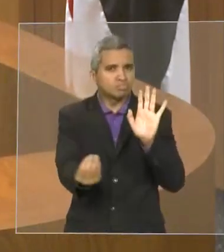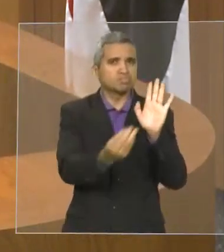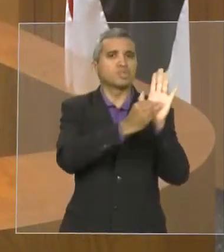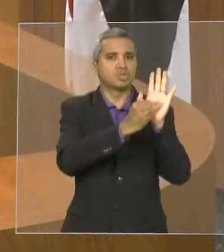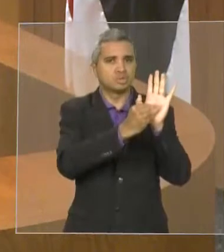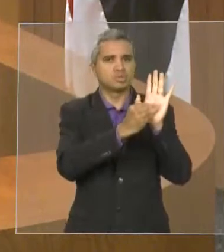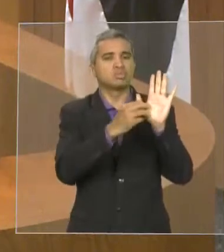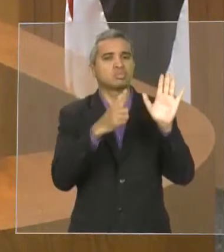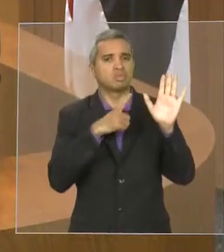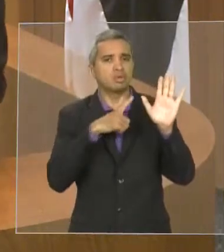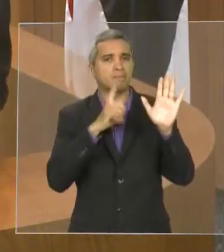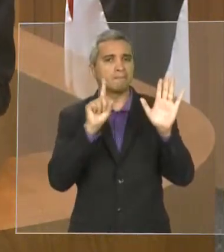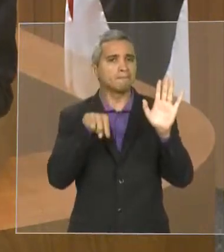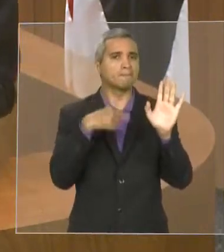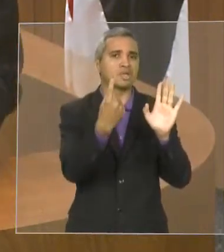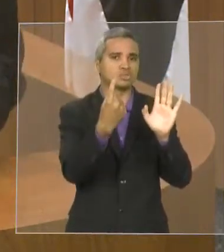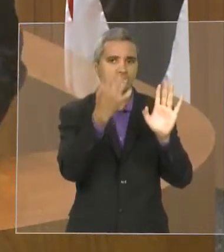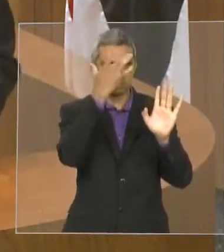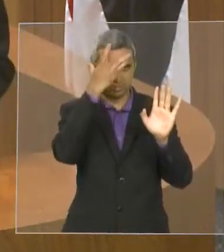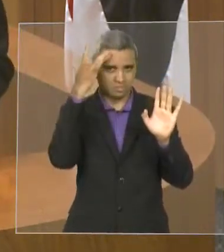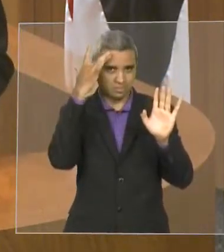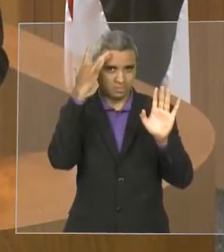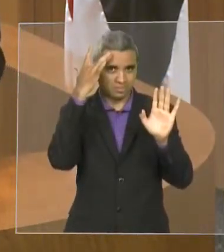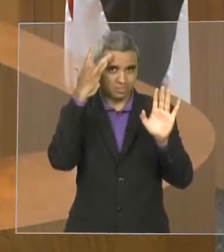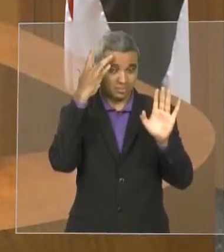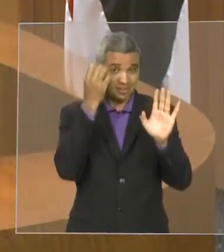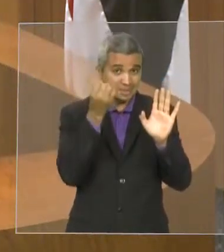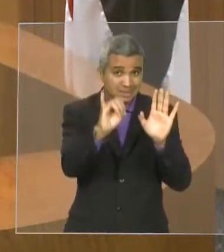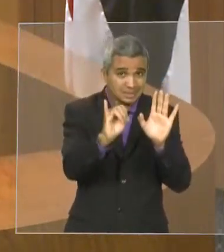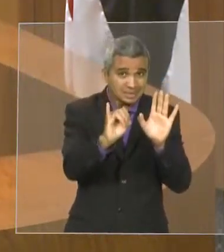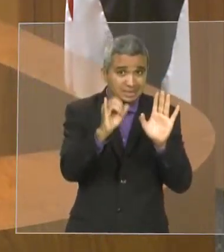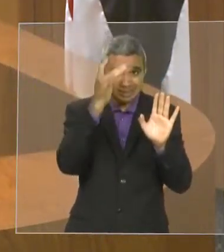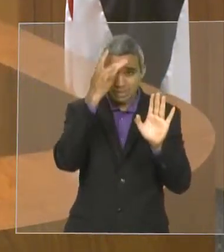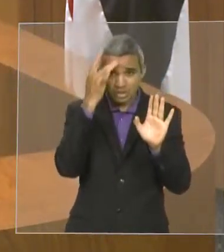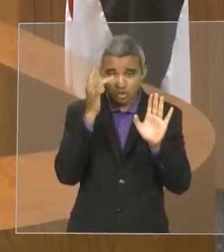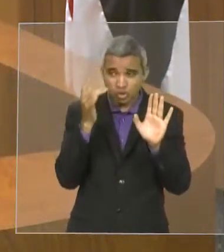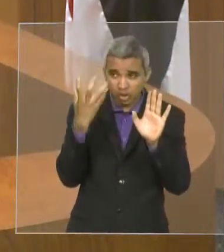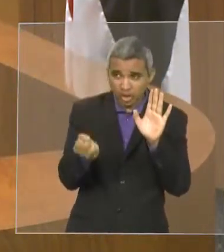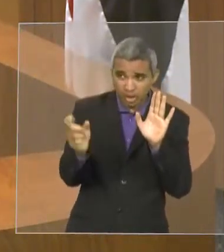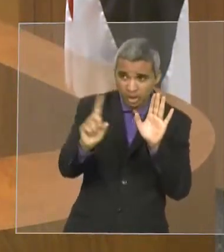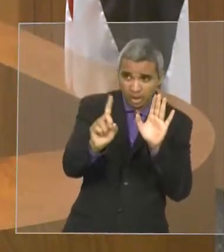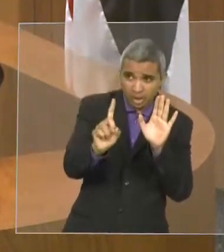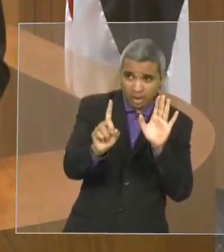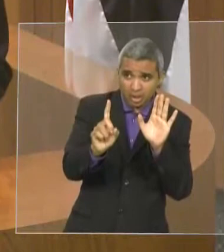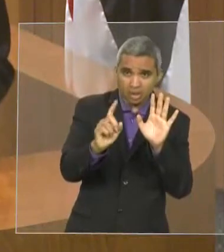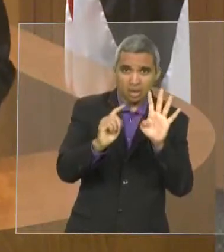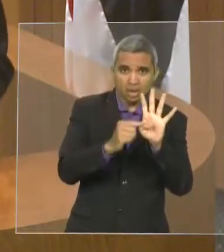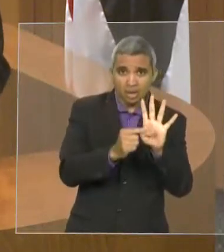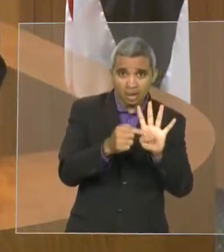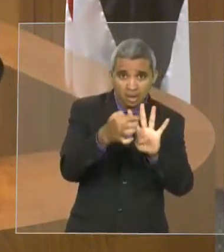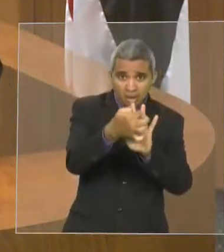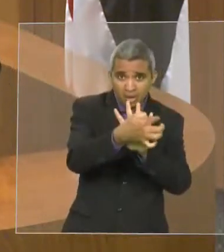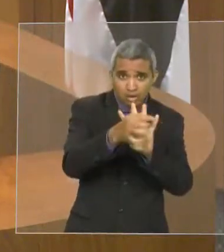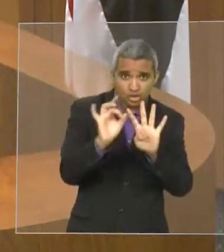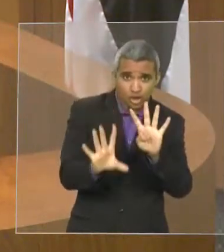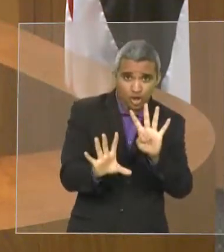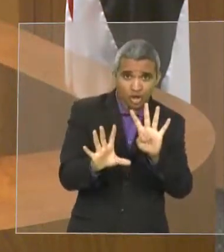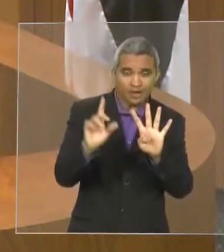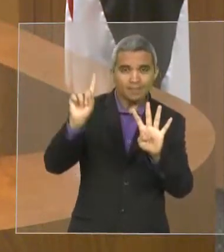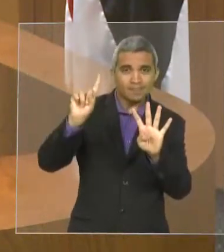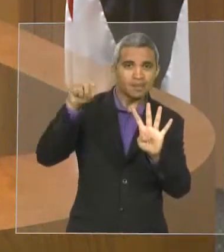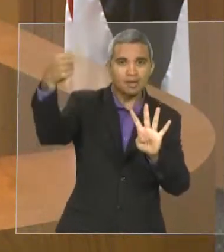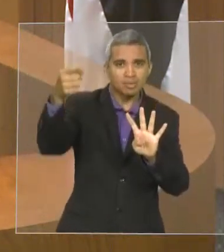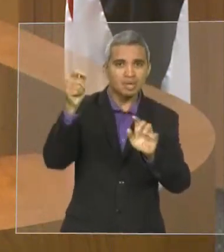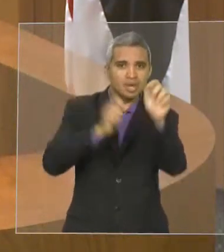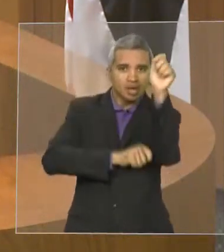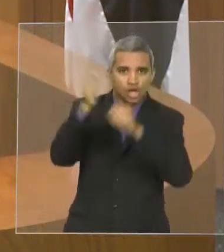do Maranhão. Caso contrário, que não reclame depois, deputada Nina Mello, quando as indústrias maranhenses estiverem fechando, quando as